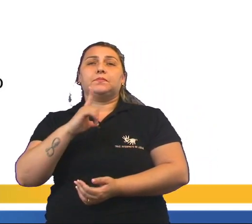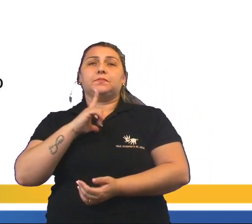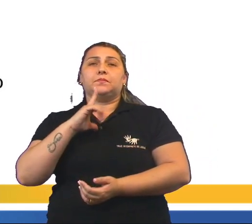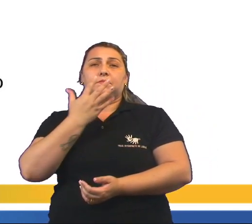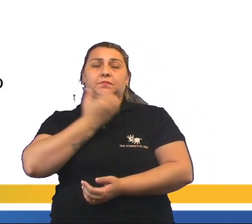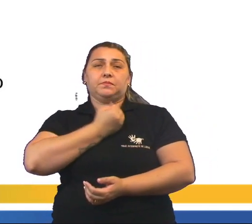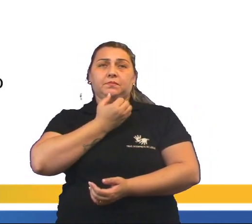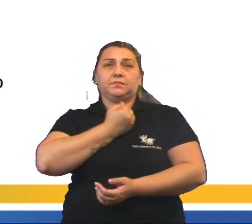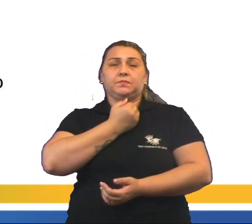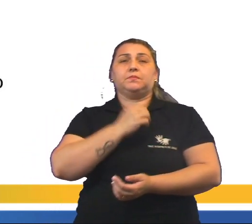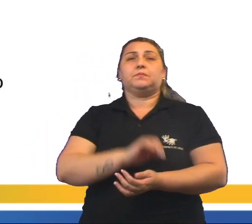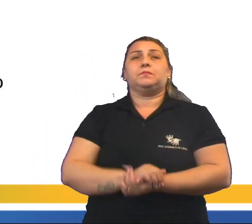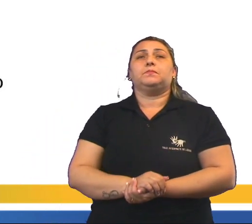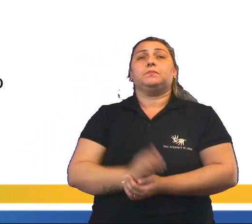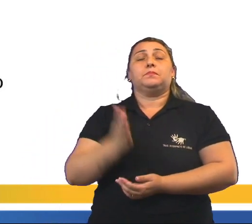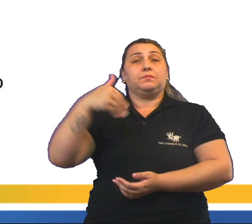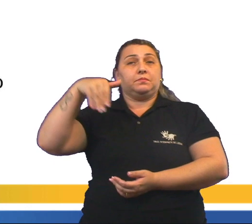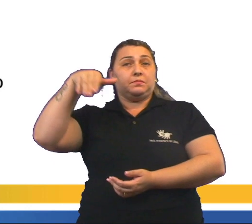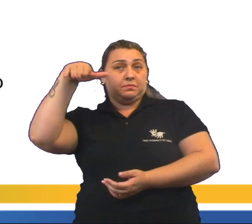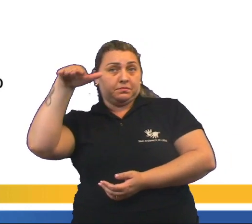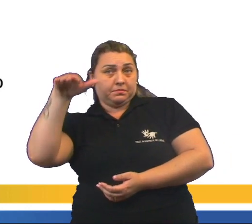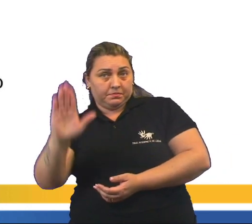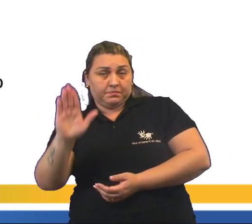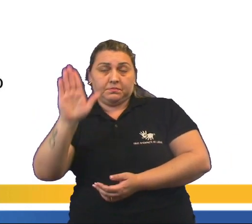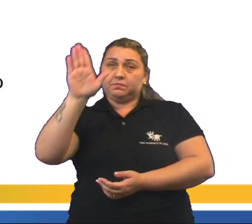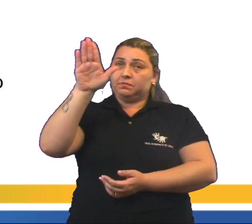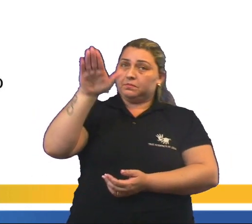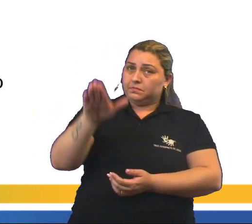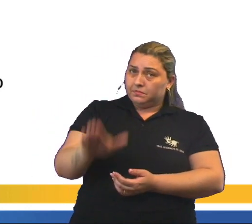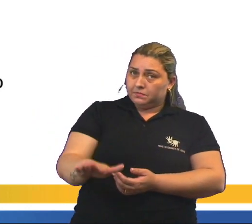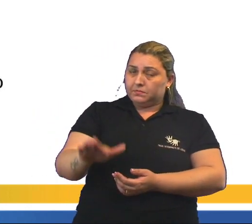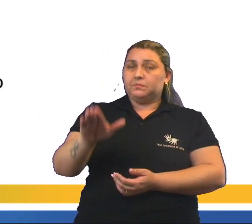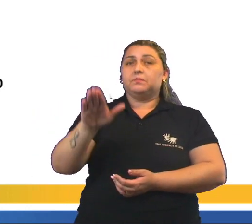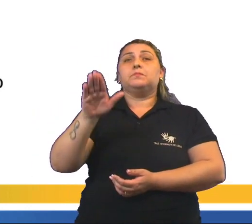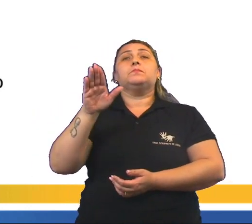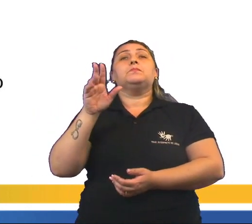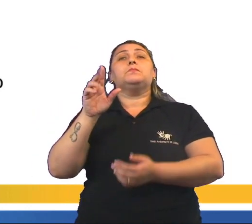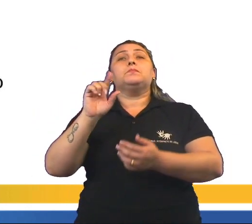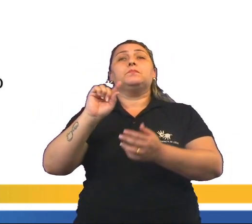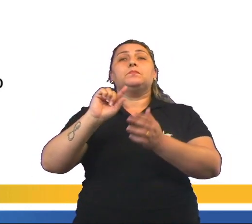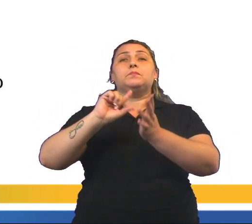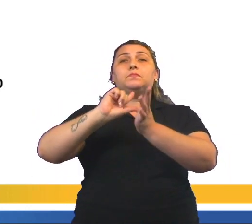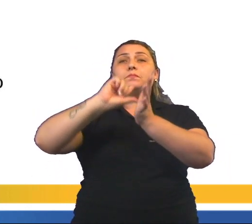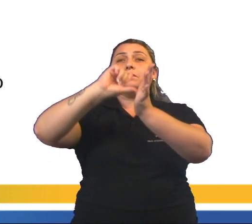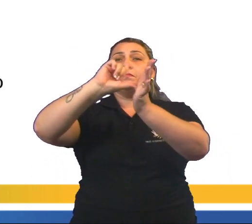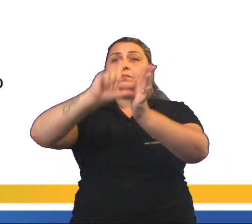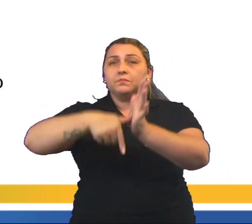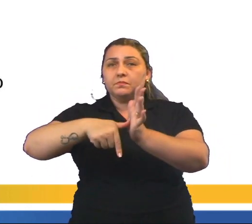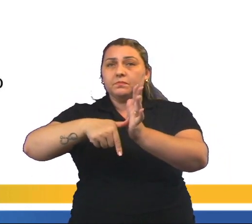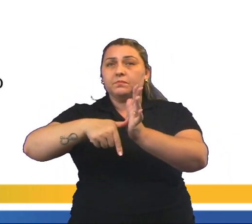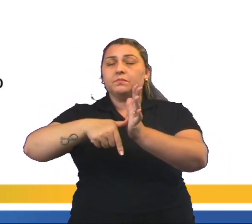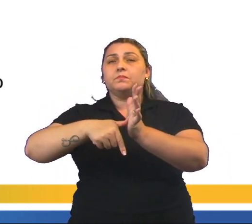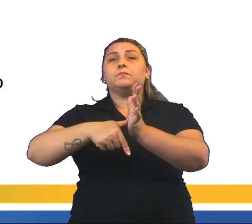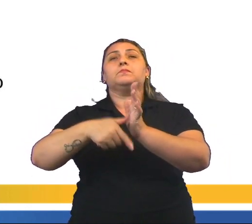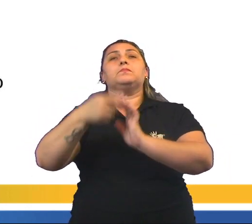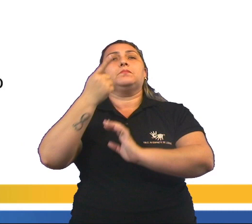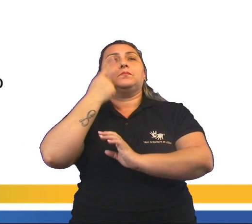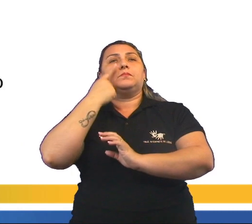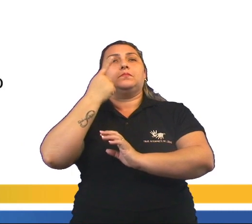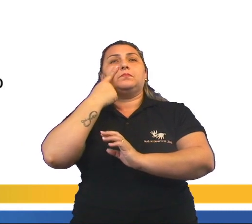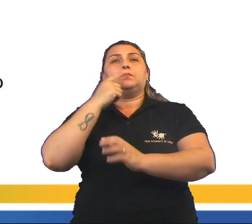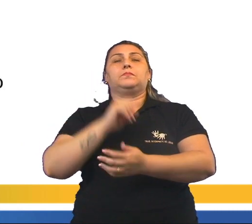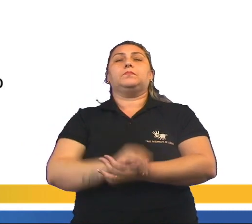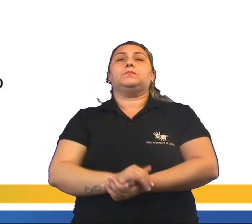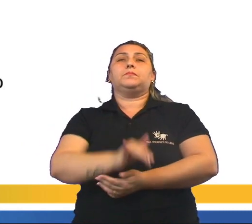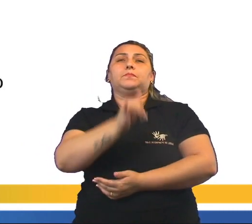ou seja números maiores e menores que o seu sucessor Então vamos a um